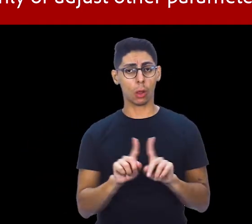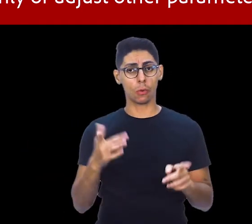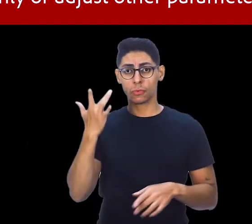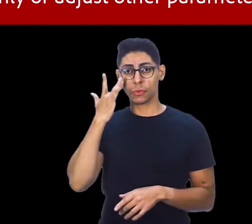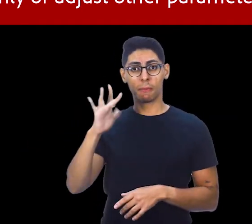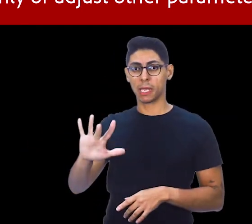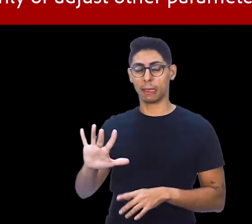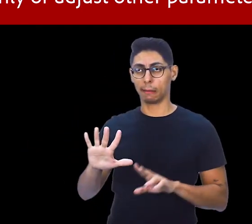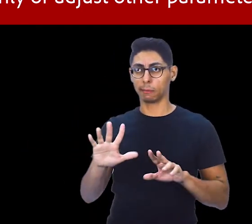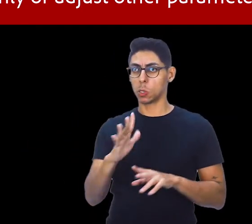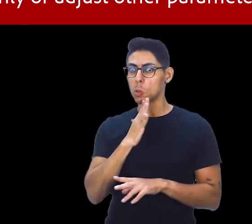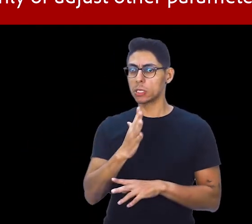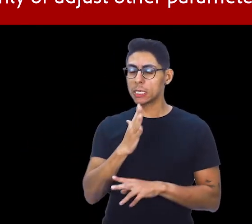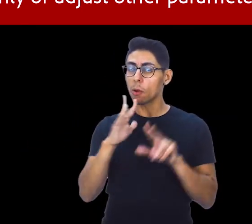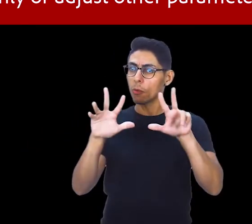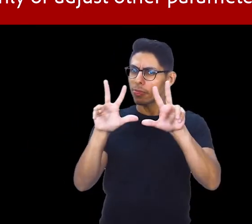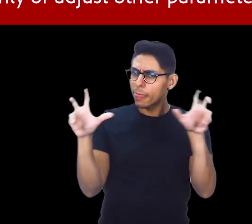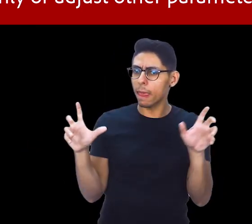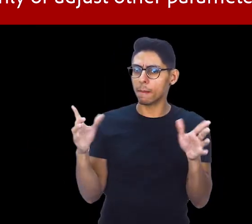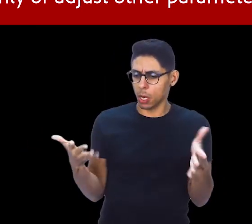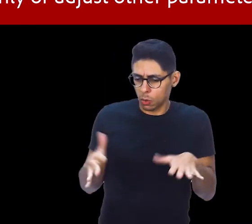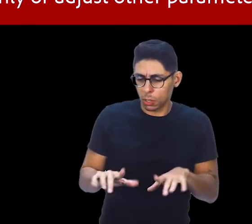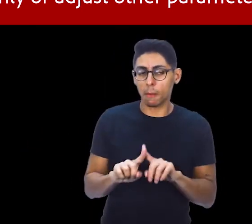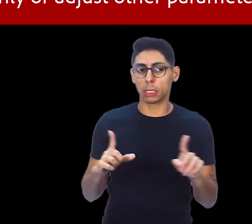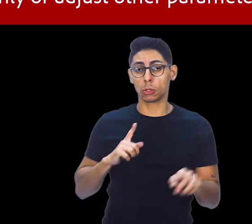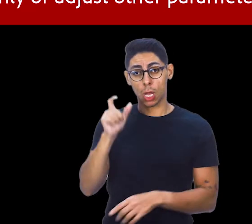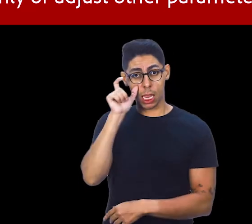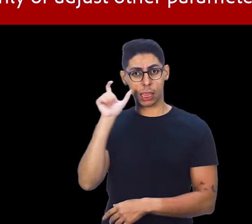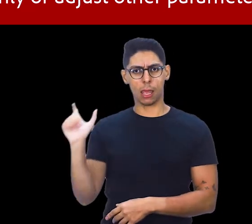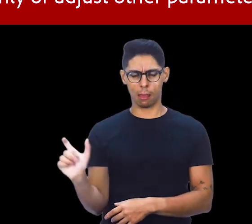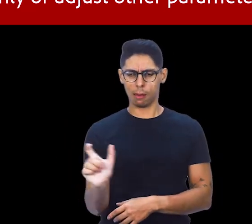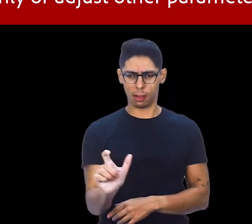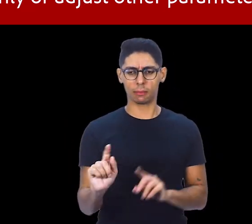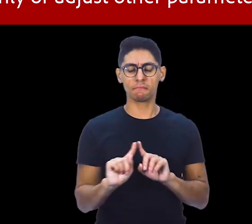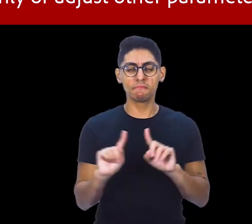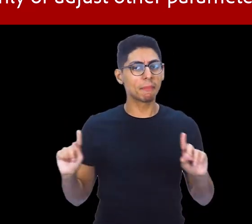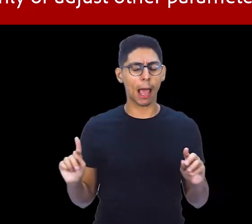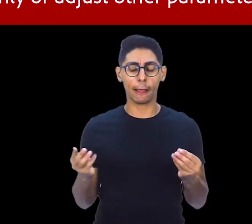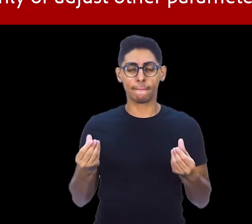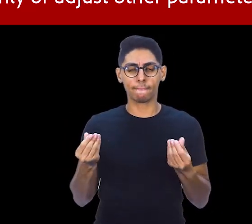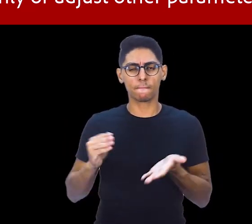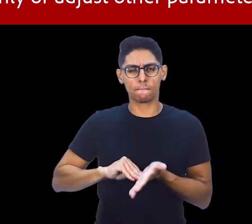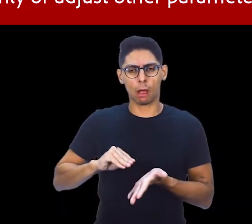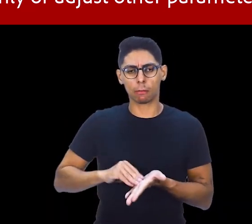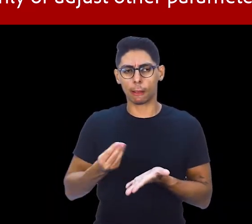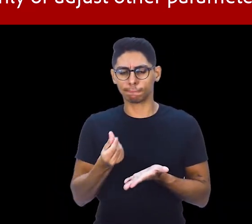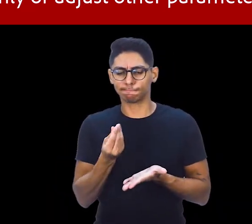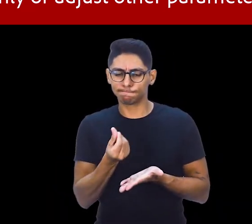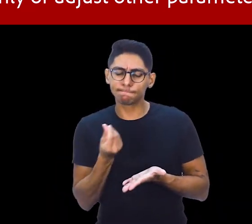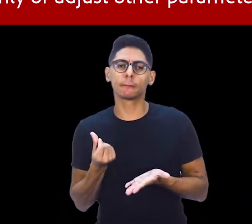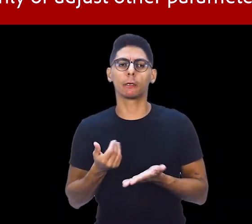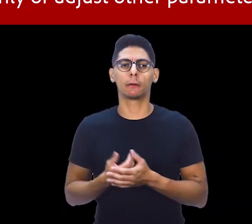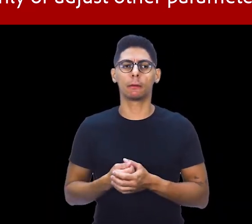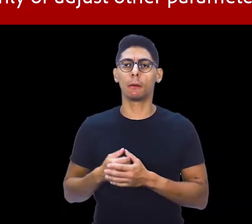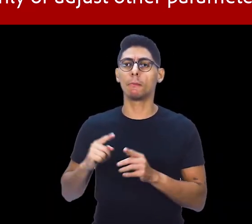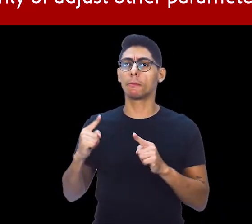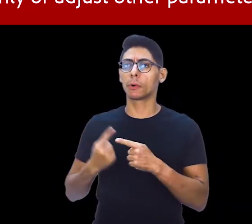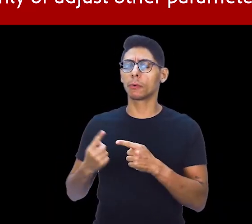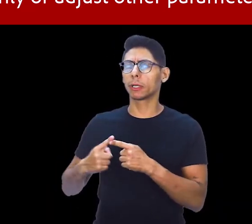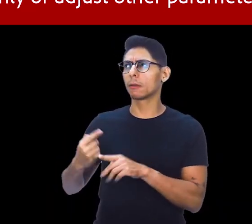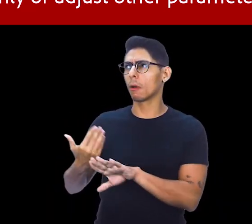de inclusão. Eu tinha interesse pela questão da deficiência, mas eu ainda não tinha, lógico, isso foi em